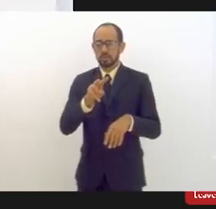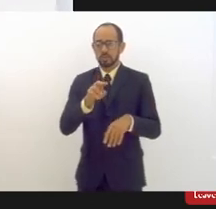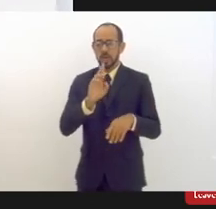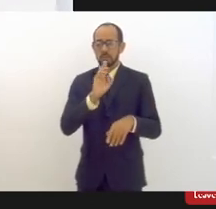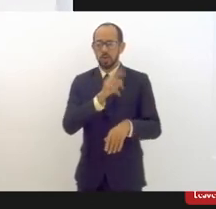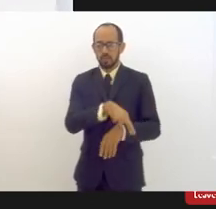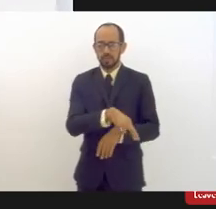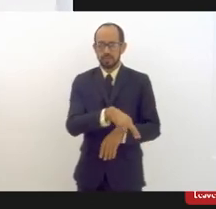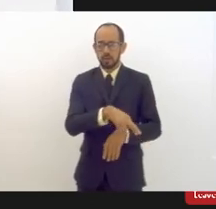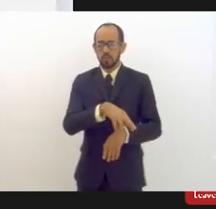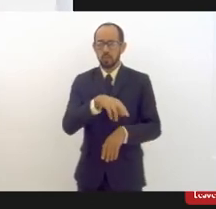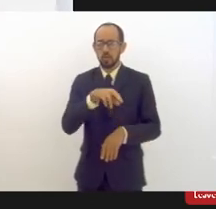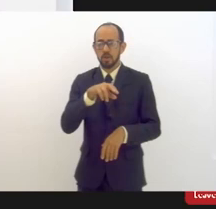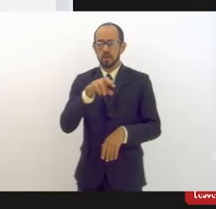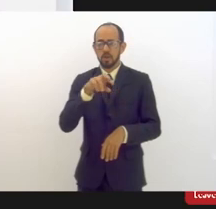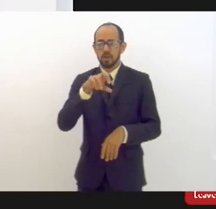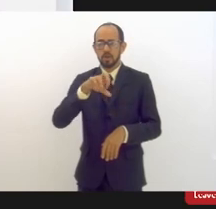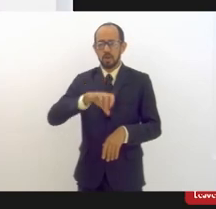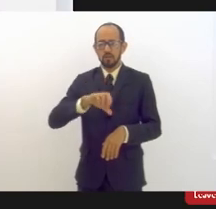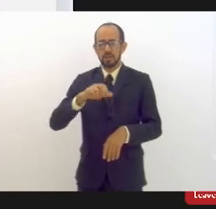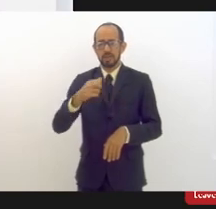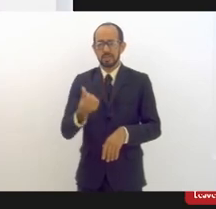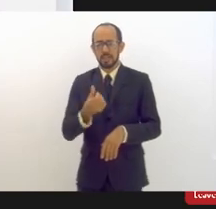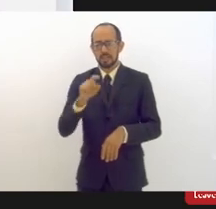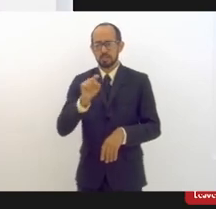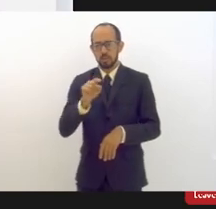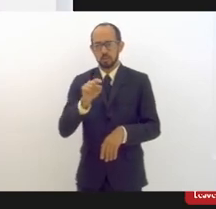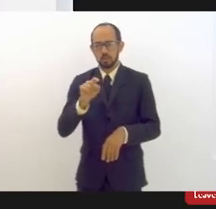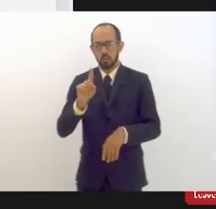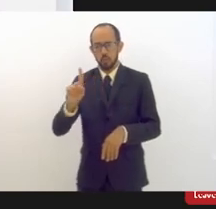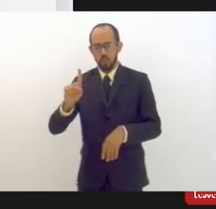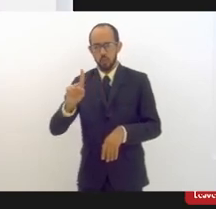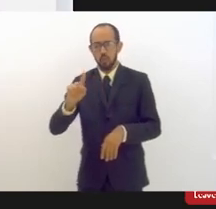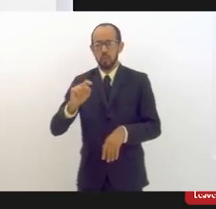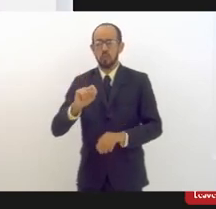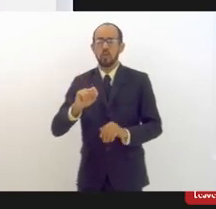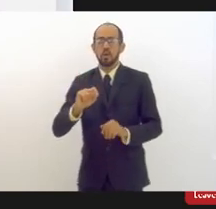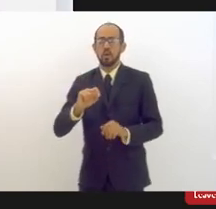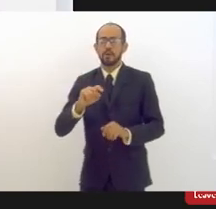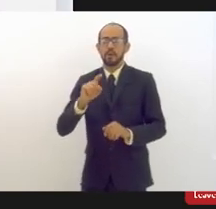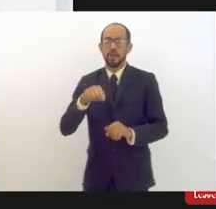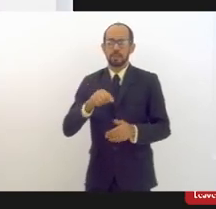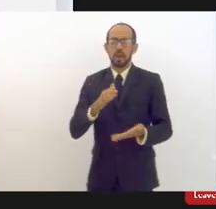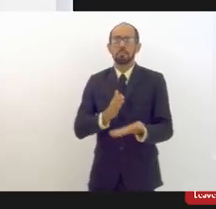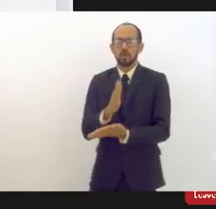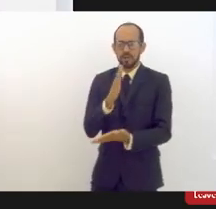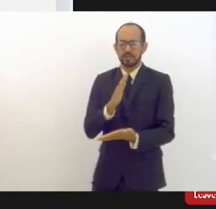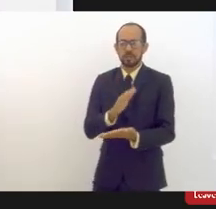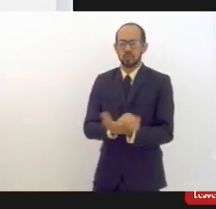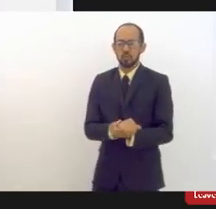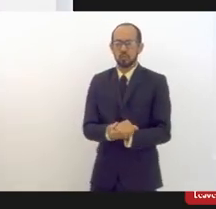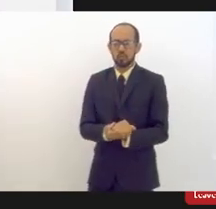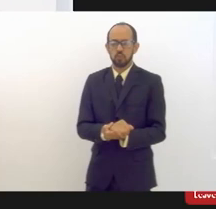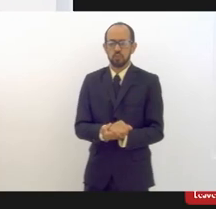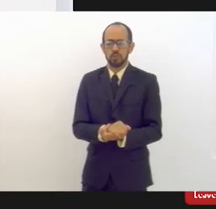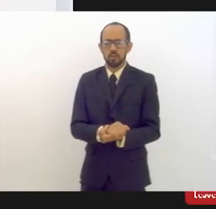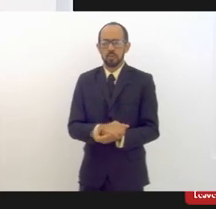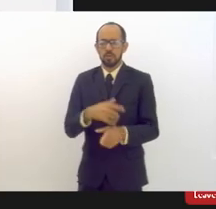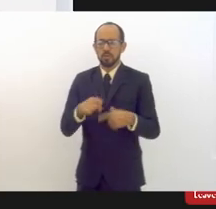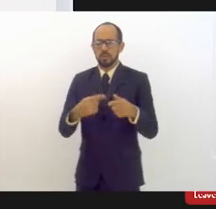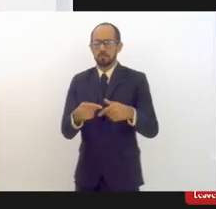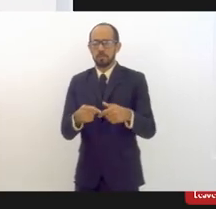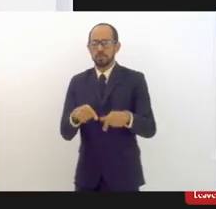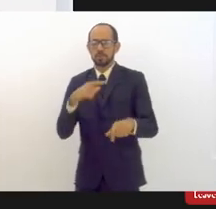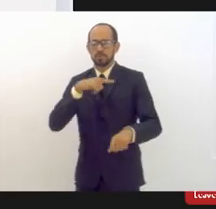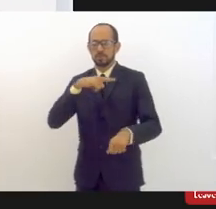96,1 de aprovação dos alunos. O gráfico abaixo fala um pouquinho sobre a taxa de abandono